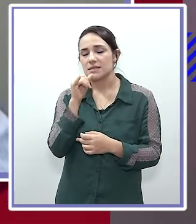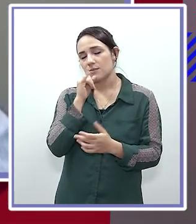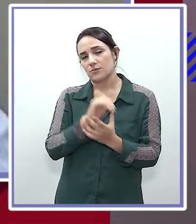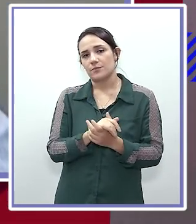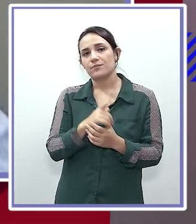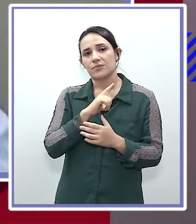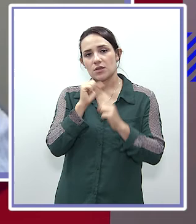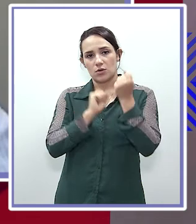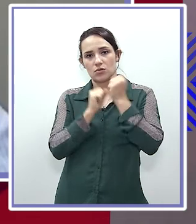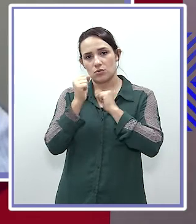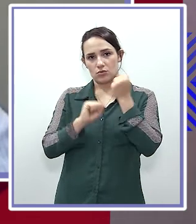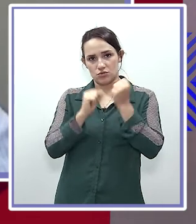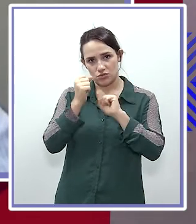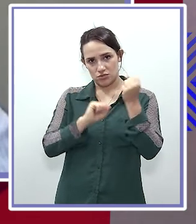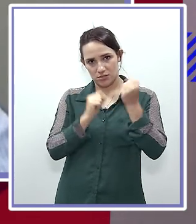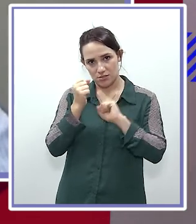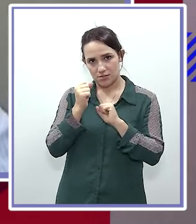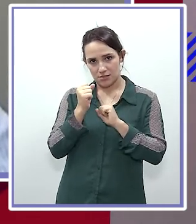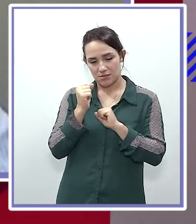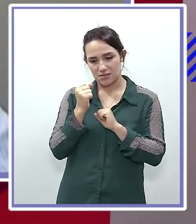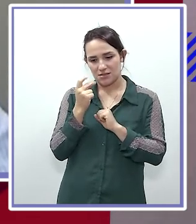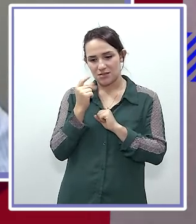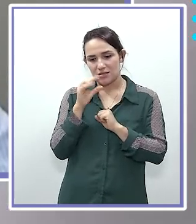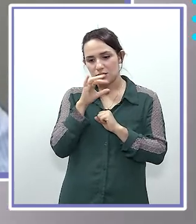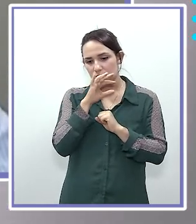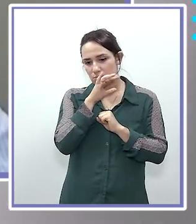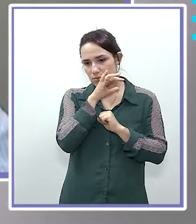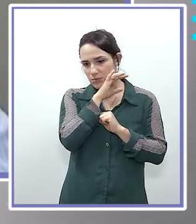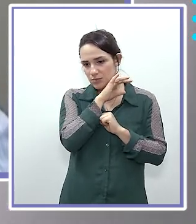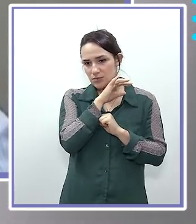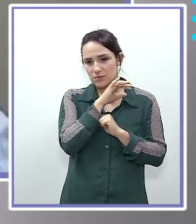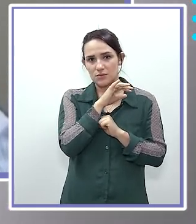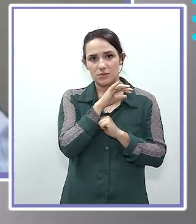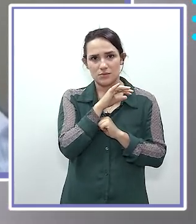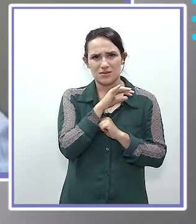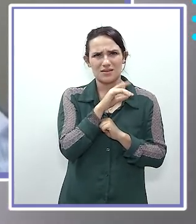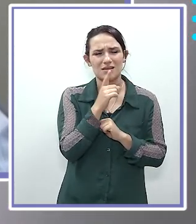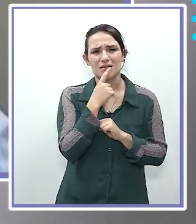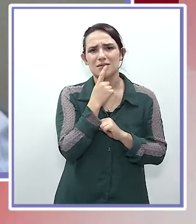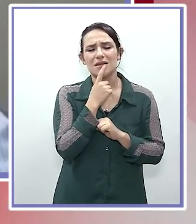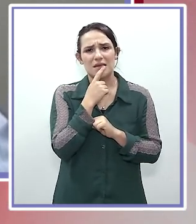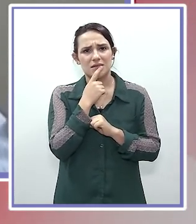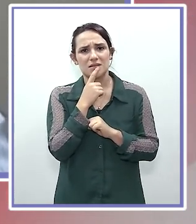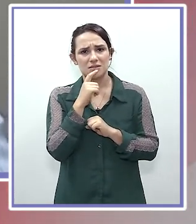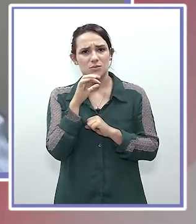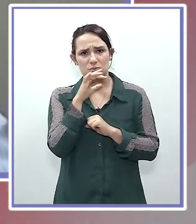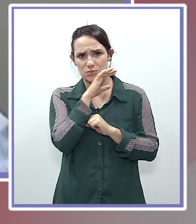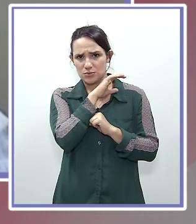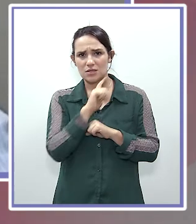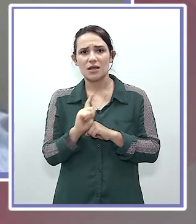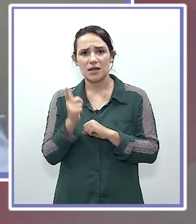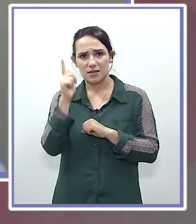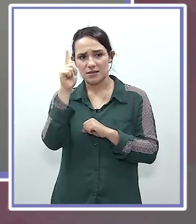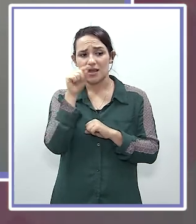usina que você citou, que é a usina a termoelétrica de William Ajorna, é isso,